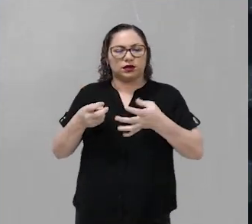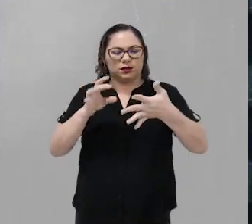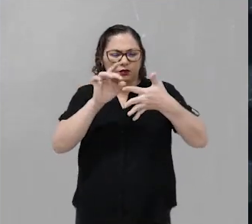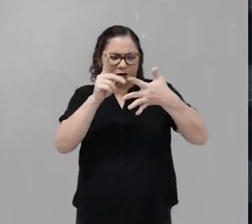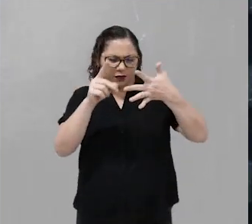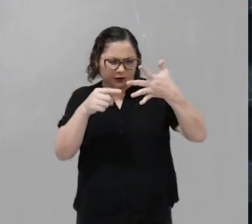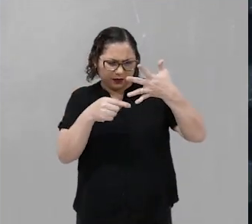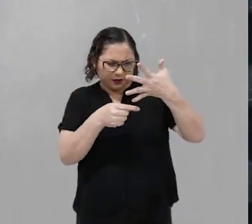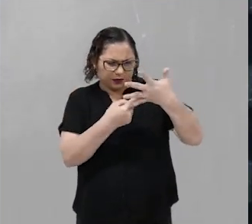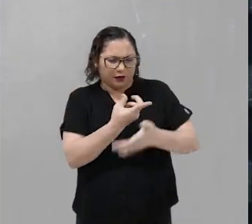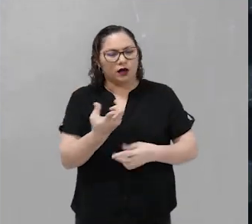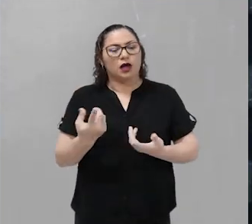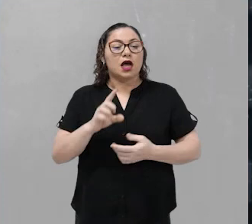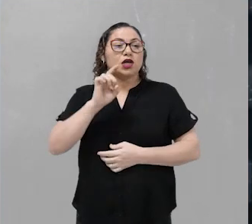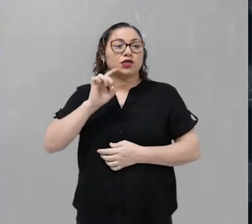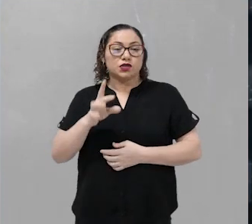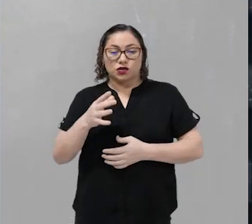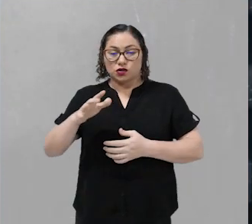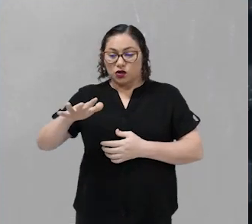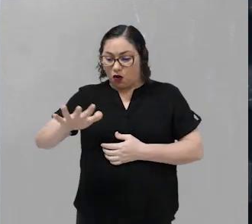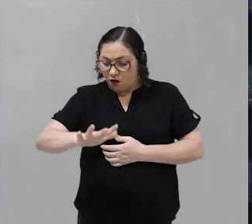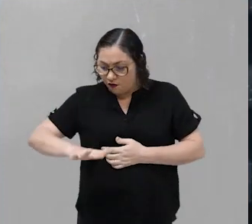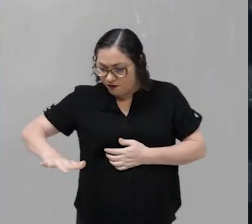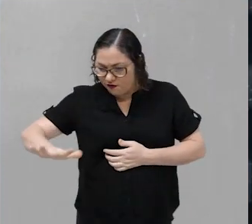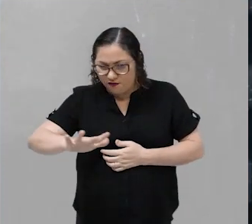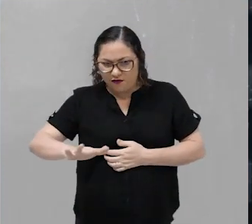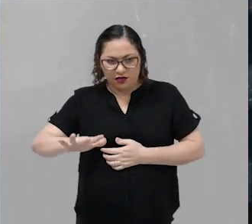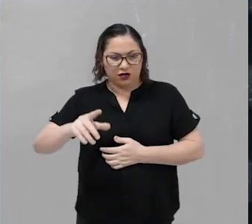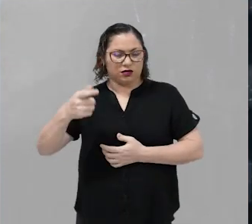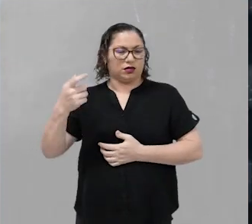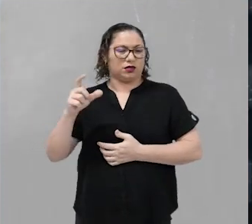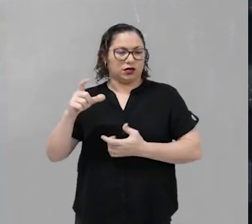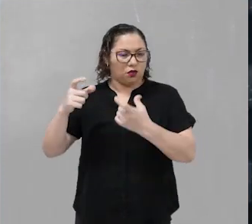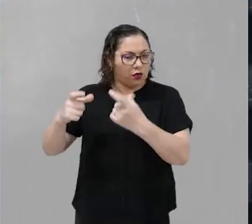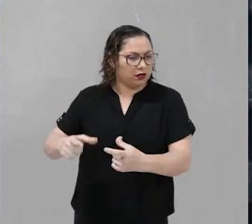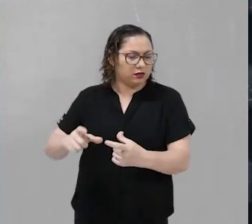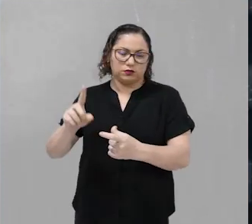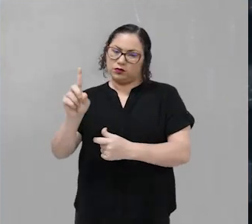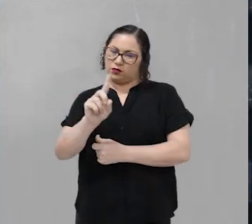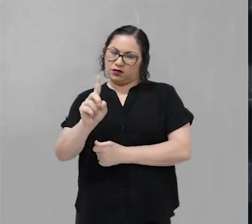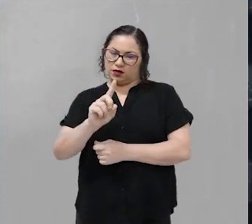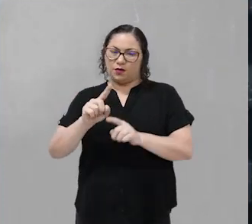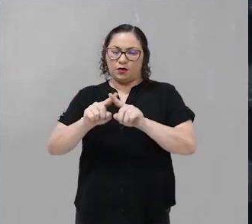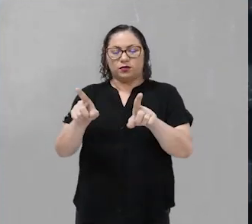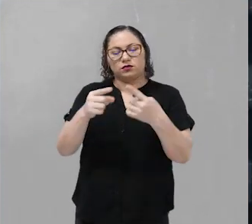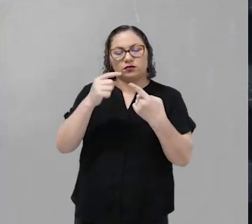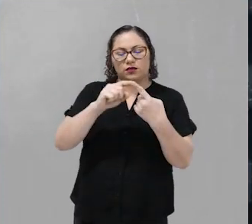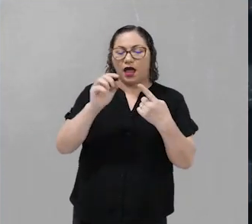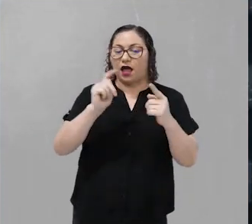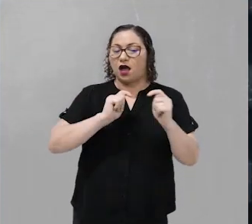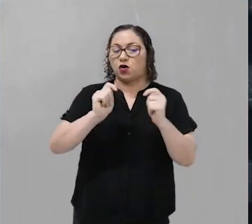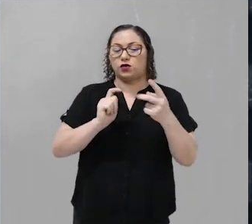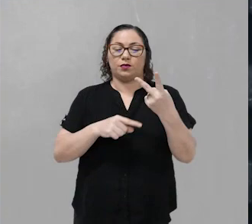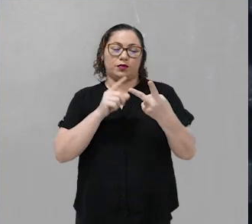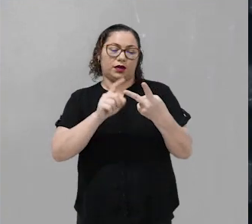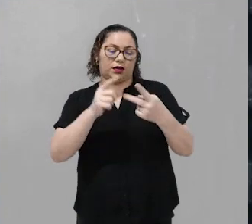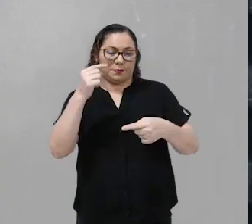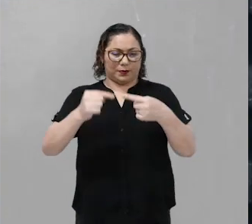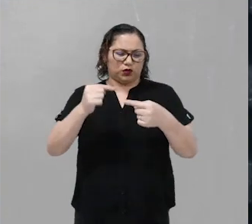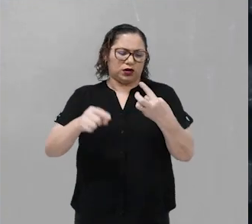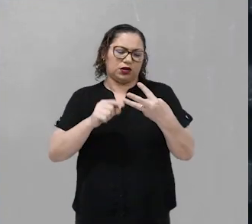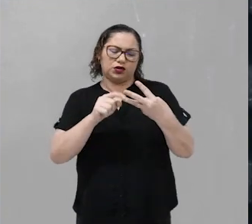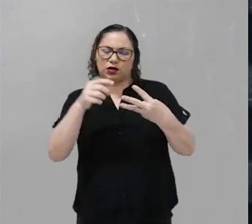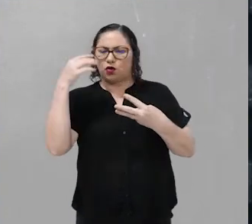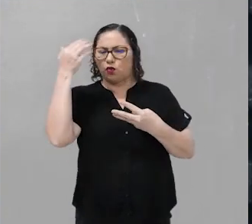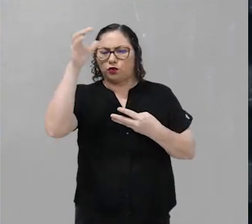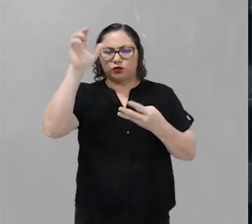critérios. Não é somente a questão física, territorial, mas também a questão econômica, a questão política, a questão cultural,